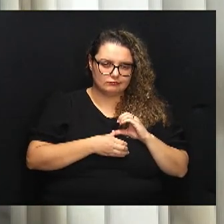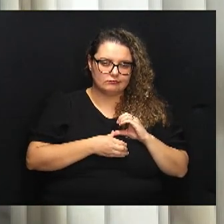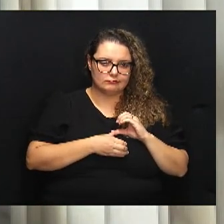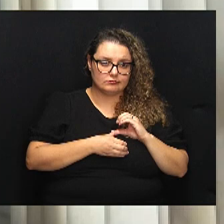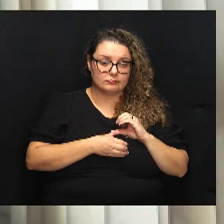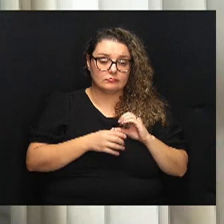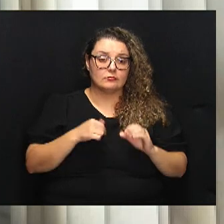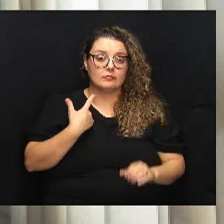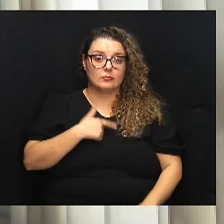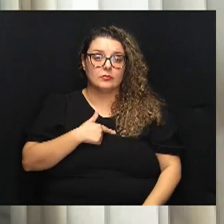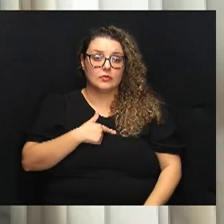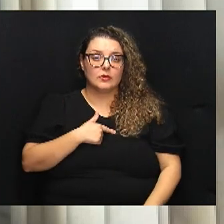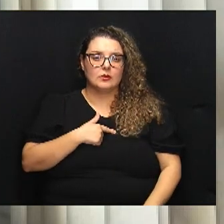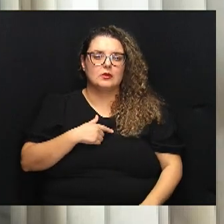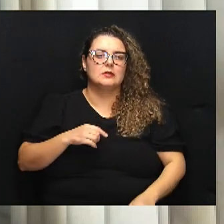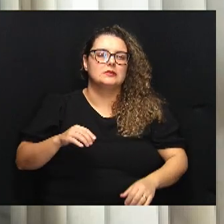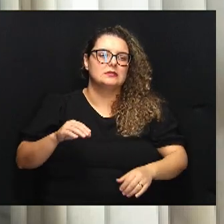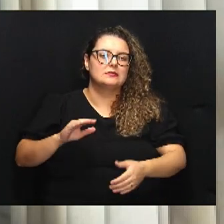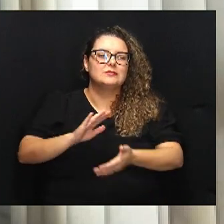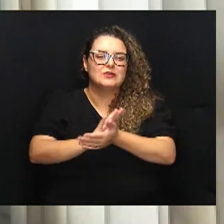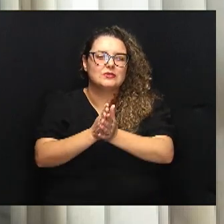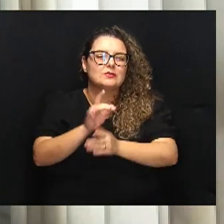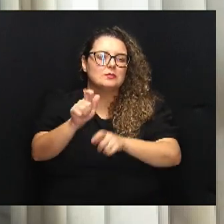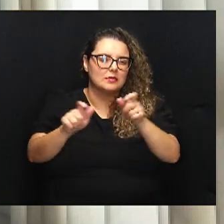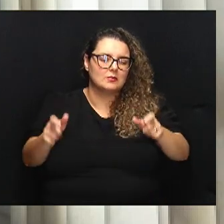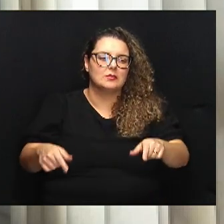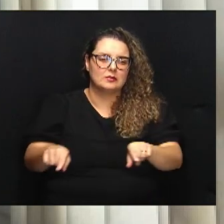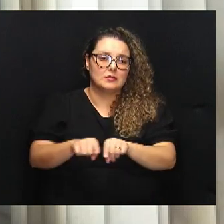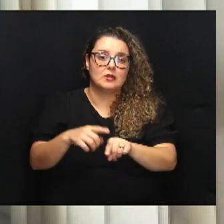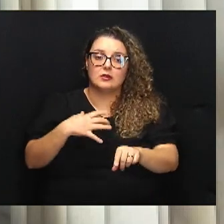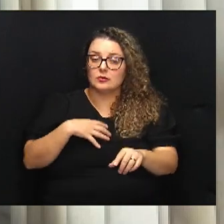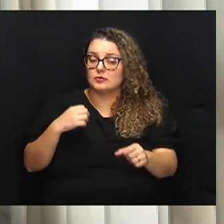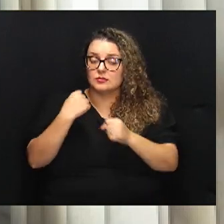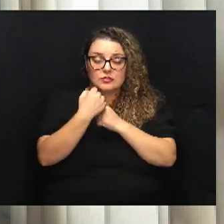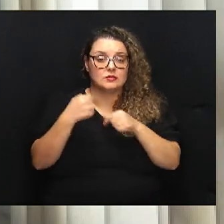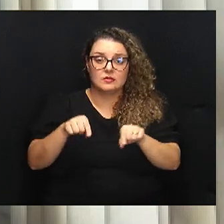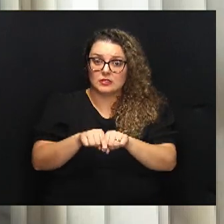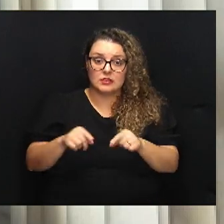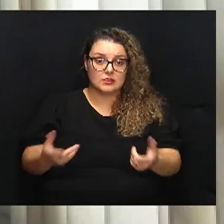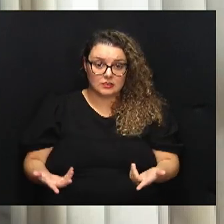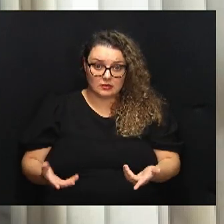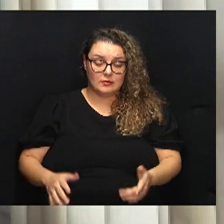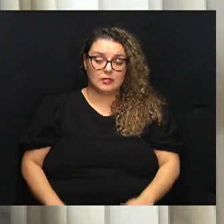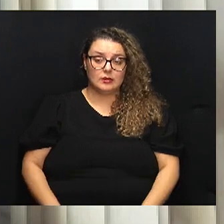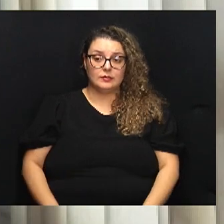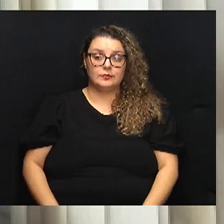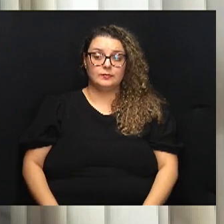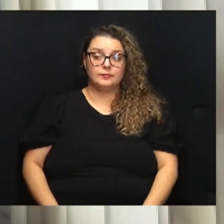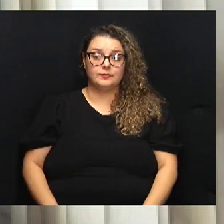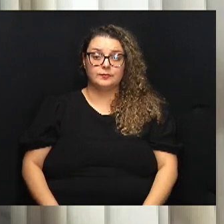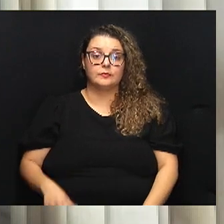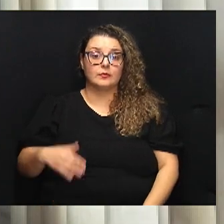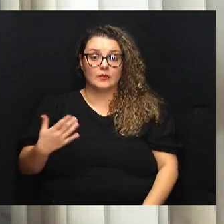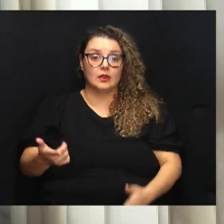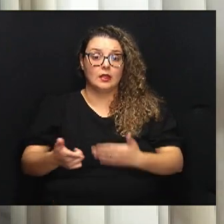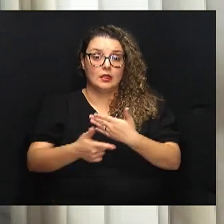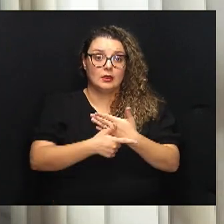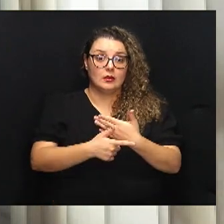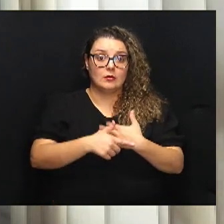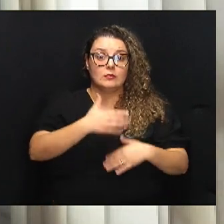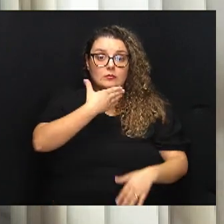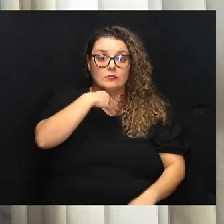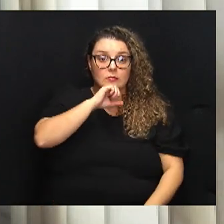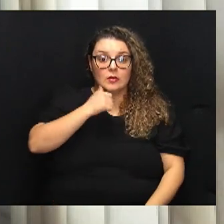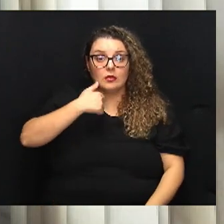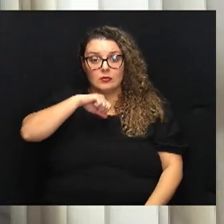gente fere também, porque é a nossa forma de defesa, não é? Então, aí o papel dos pais é